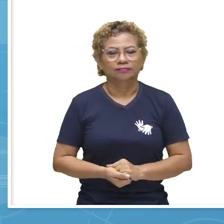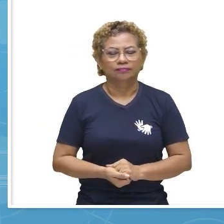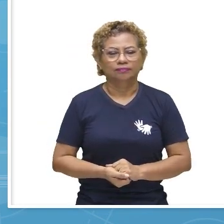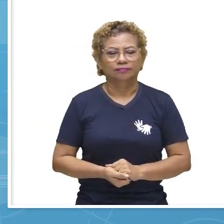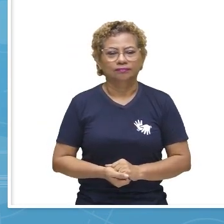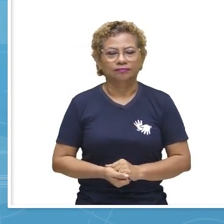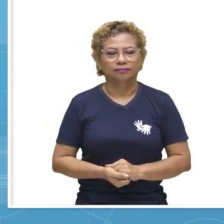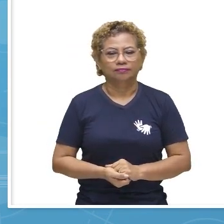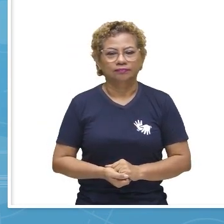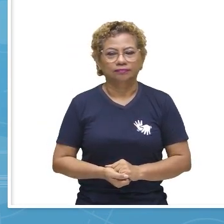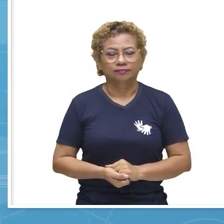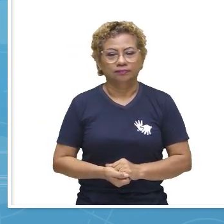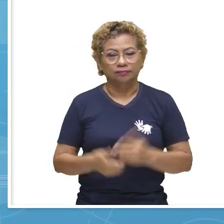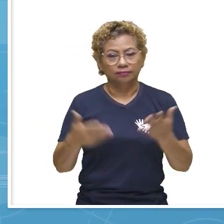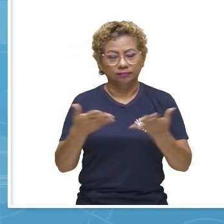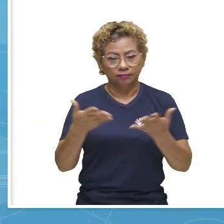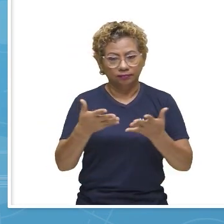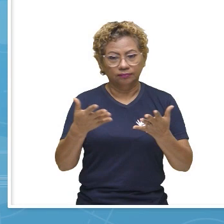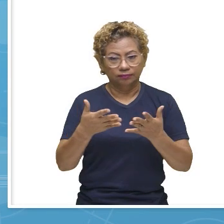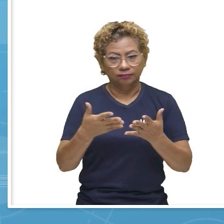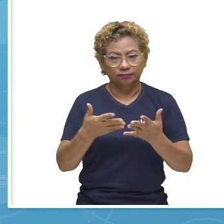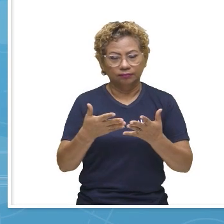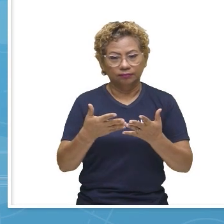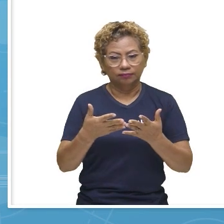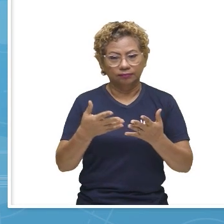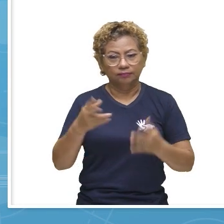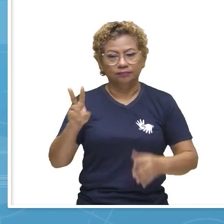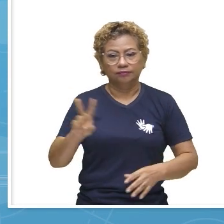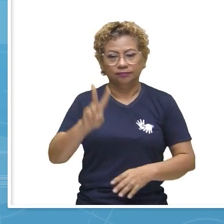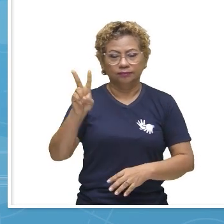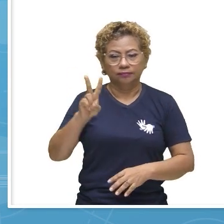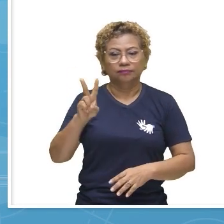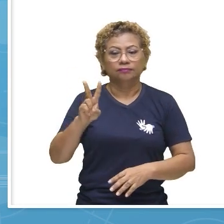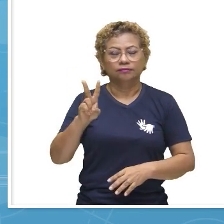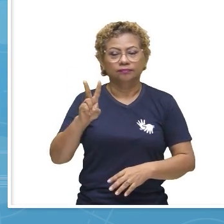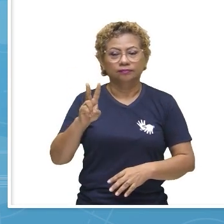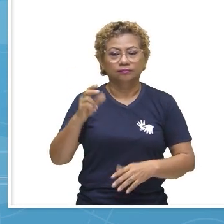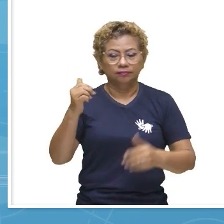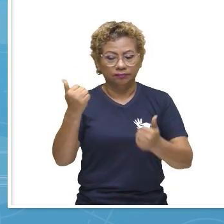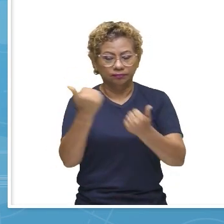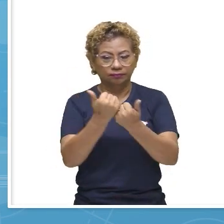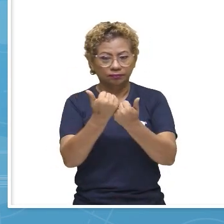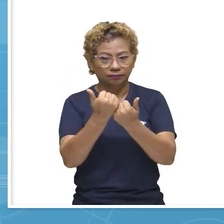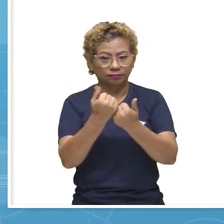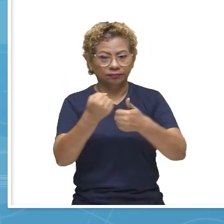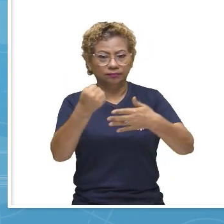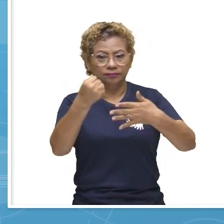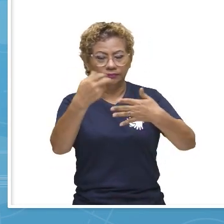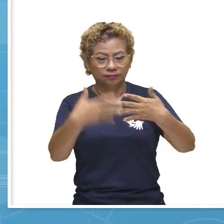vou pegar esses valores que eu já tenho e substituir nessa fórmula aí, né?